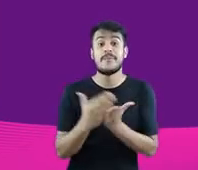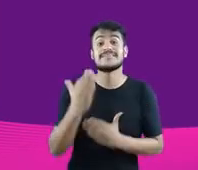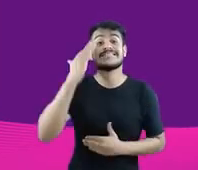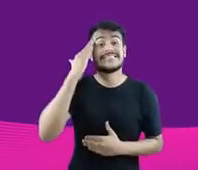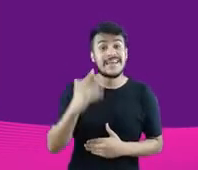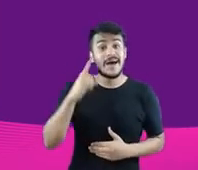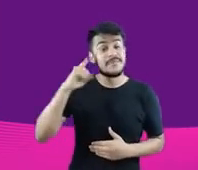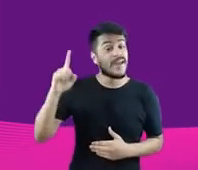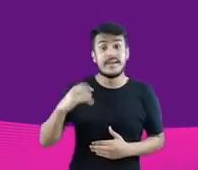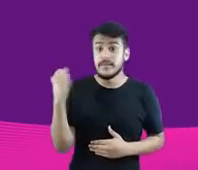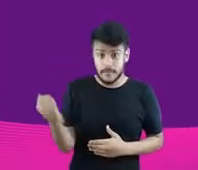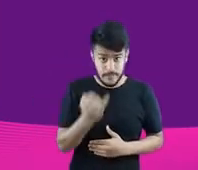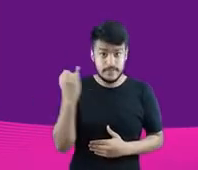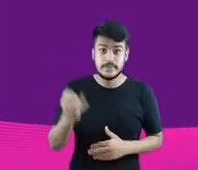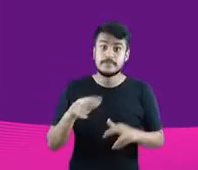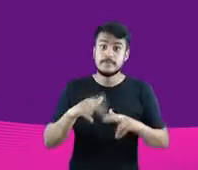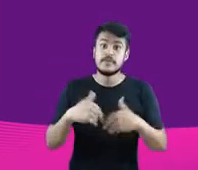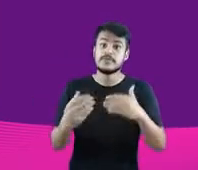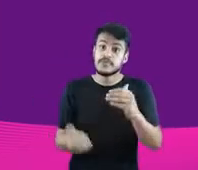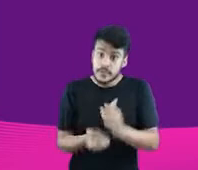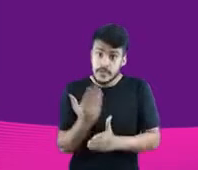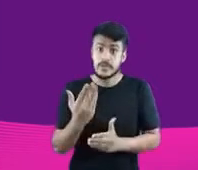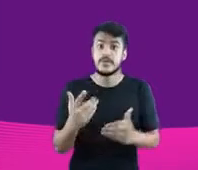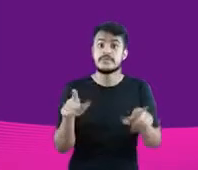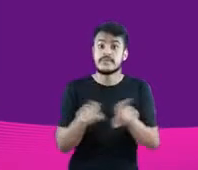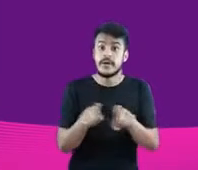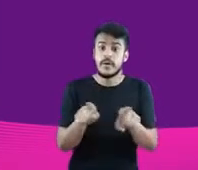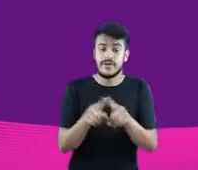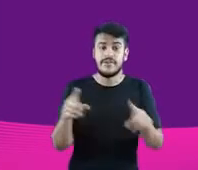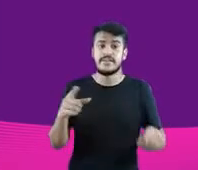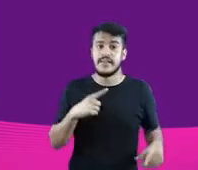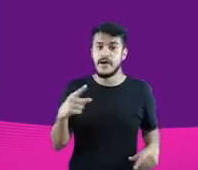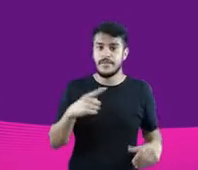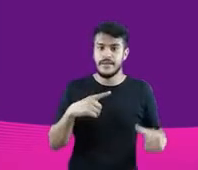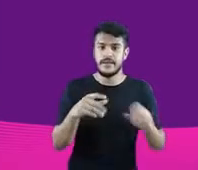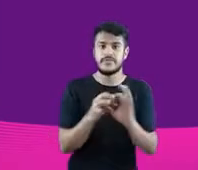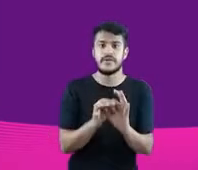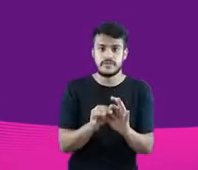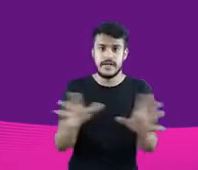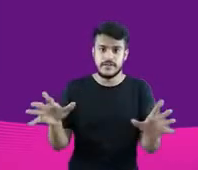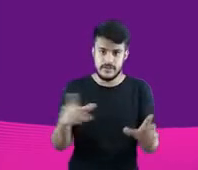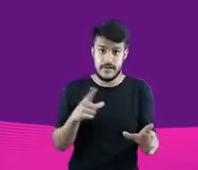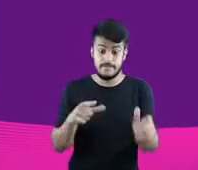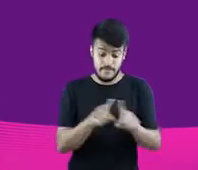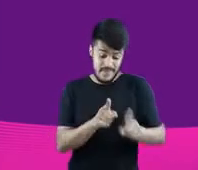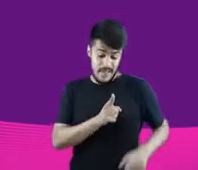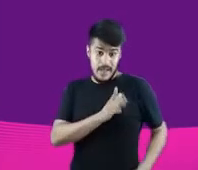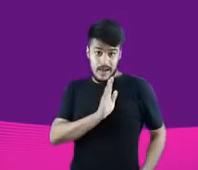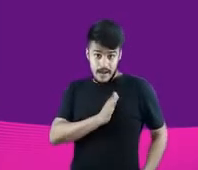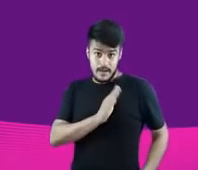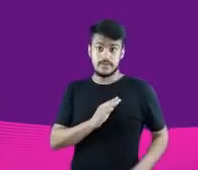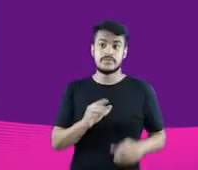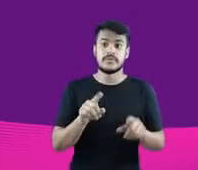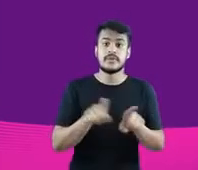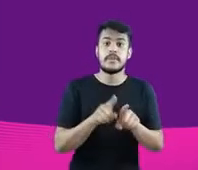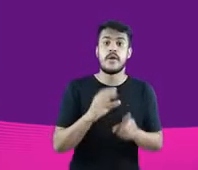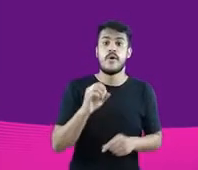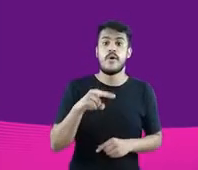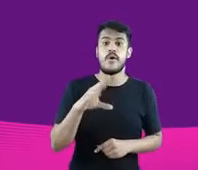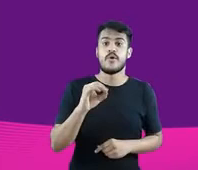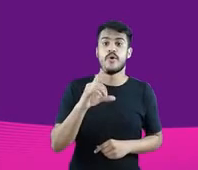inclusive, um comitê e uma especialidade de cardio-oncologia, né? Então, a insuficiência cardíaca, ela pode